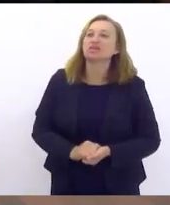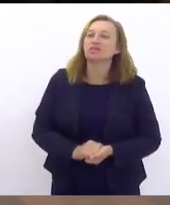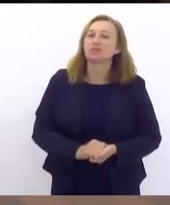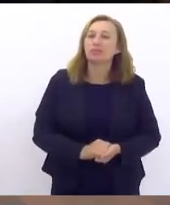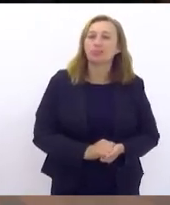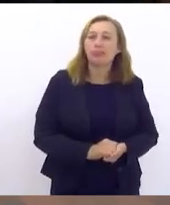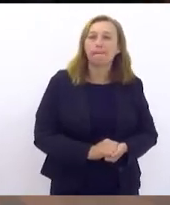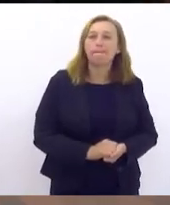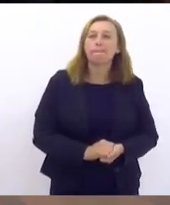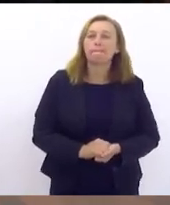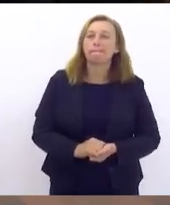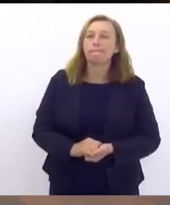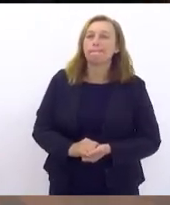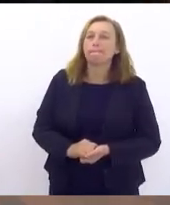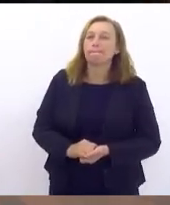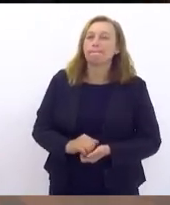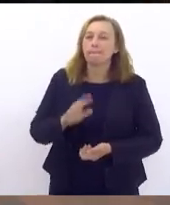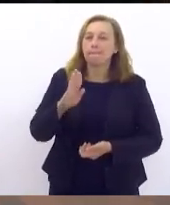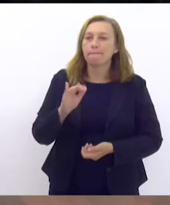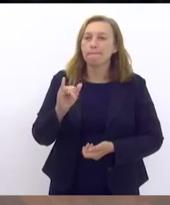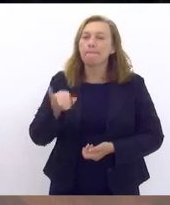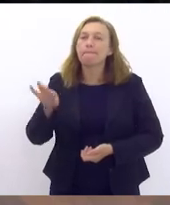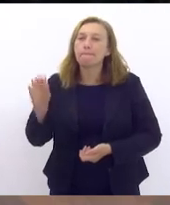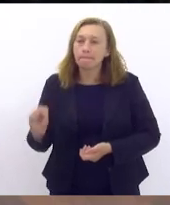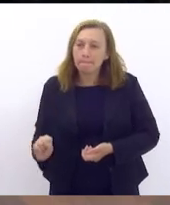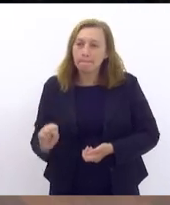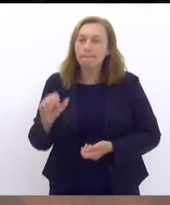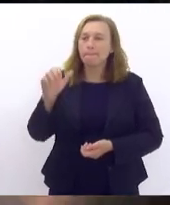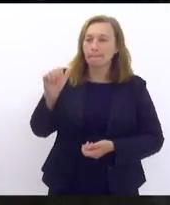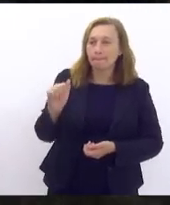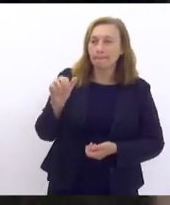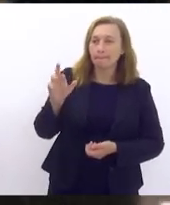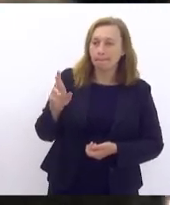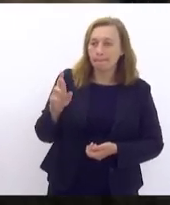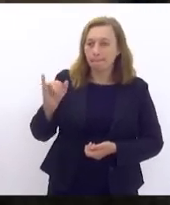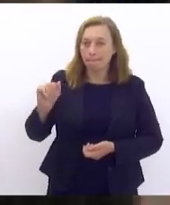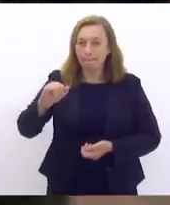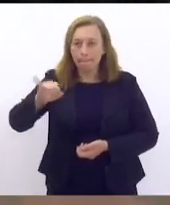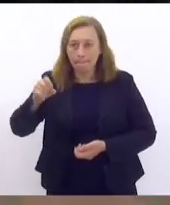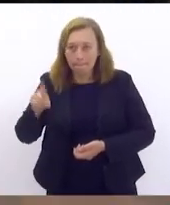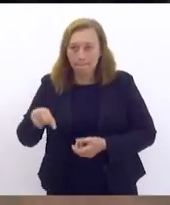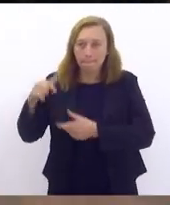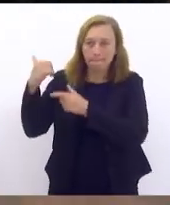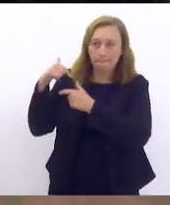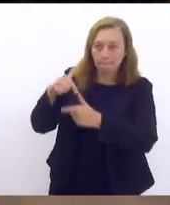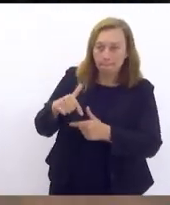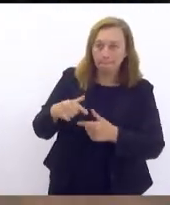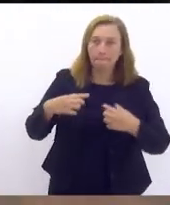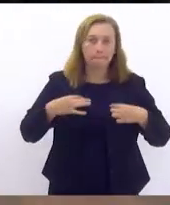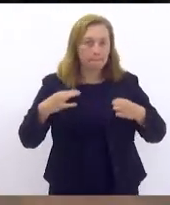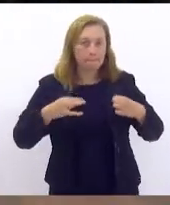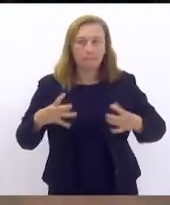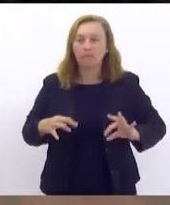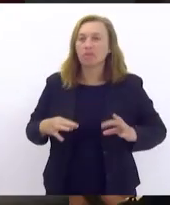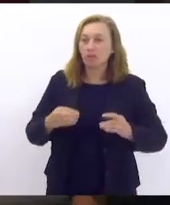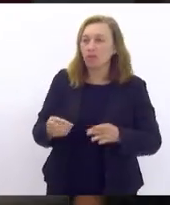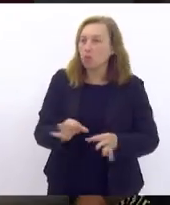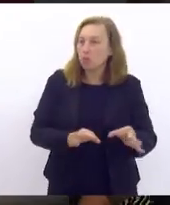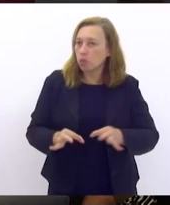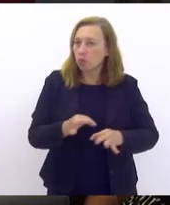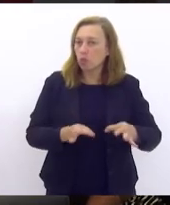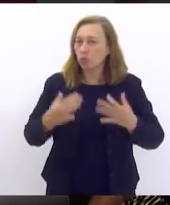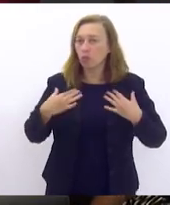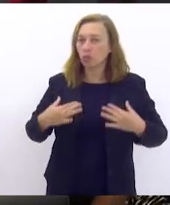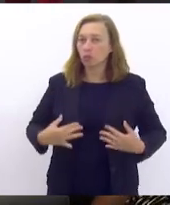ofício, que são as baianas do acarajé. Tem um modo de fazer ancestral, tem vestimenta, tem todo o procedimento para